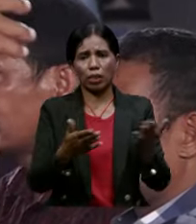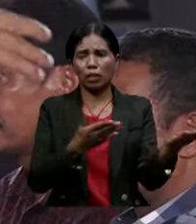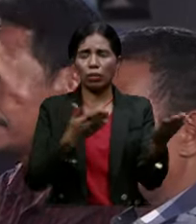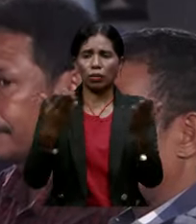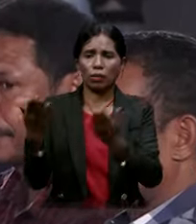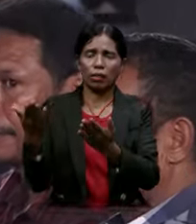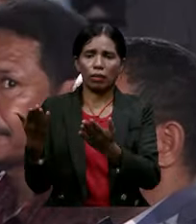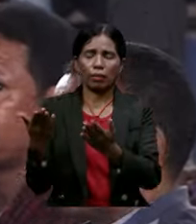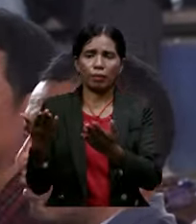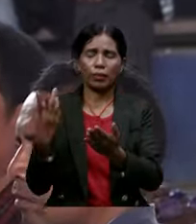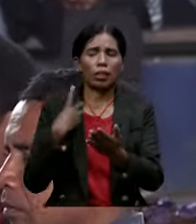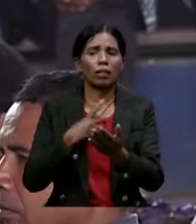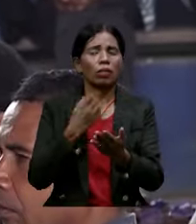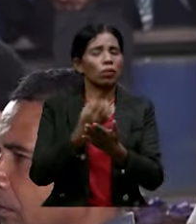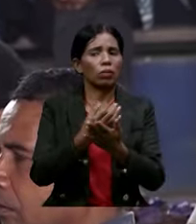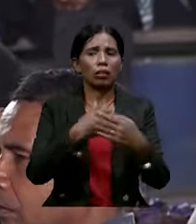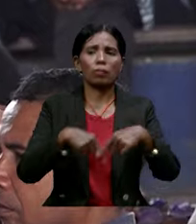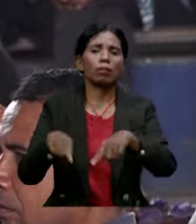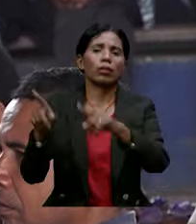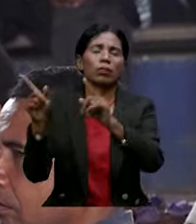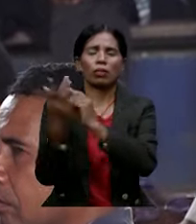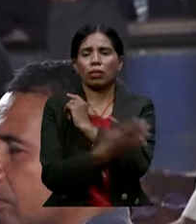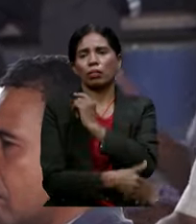e de negócio para o outro relio.